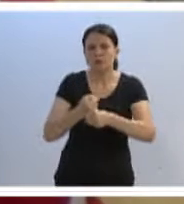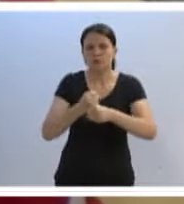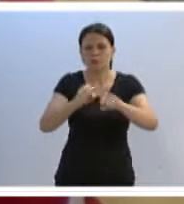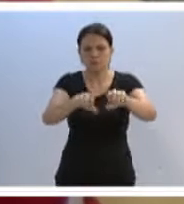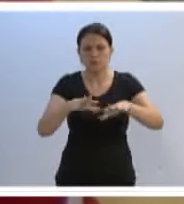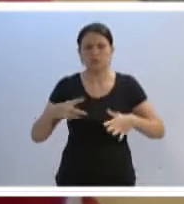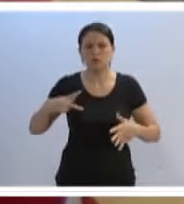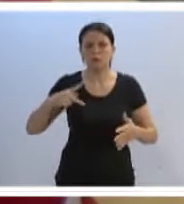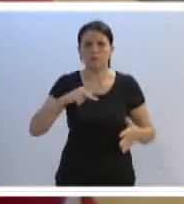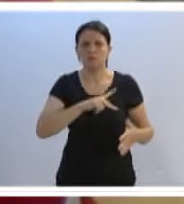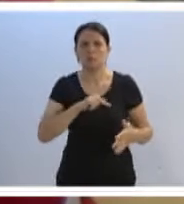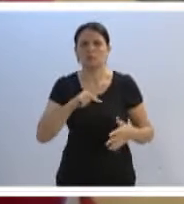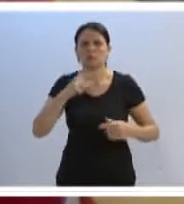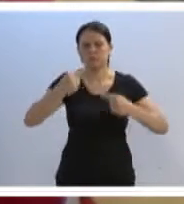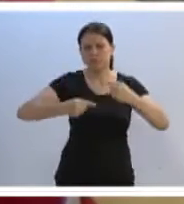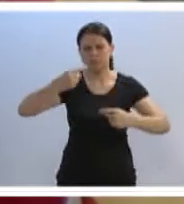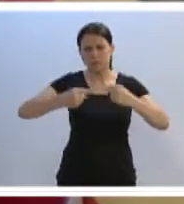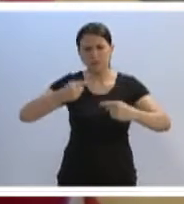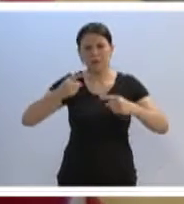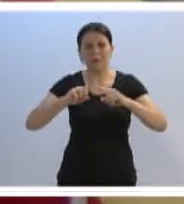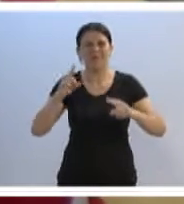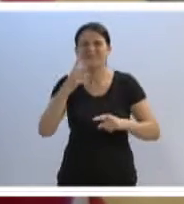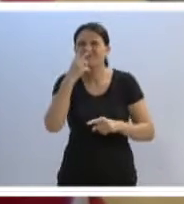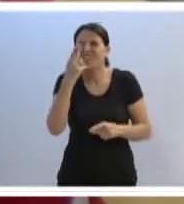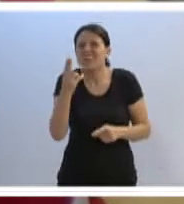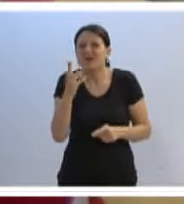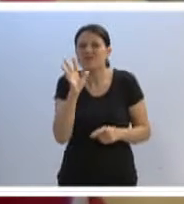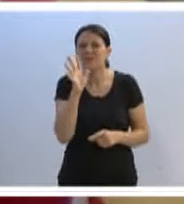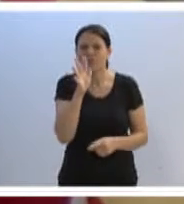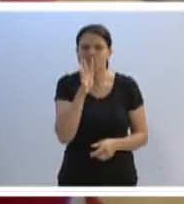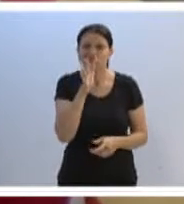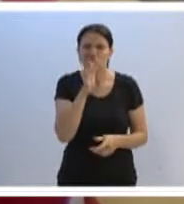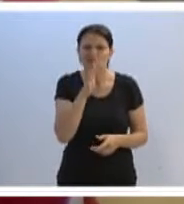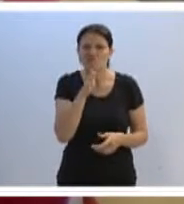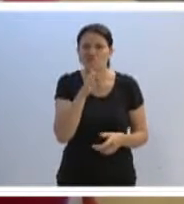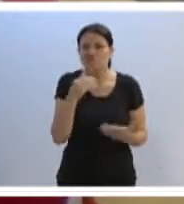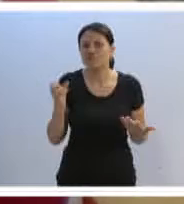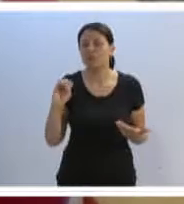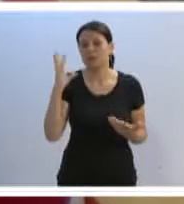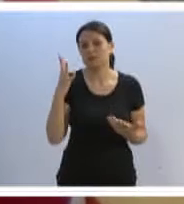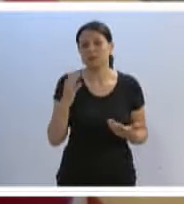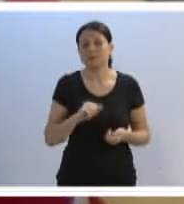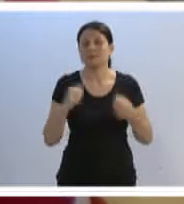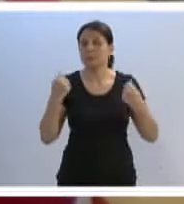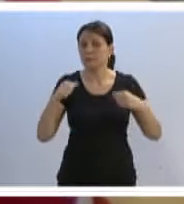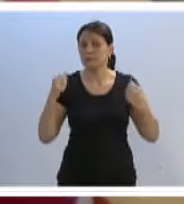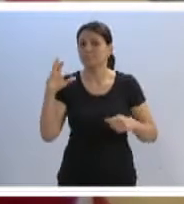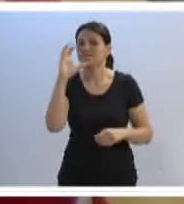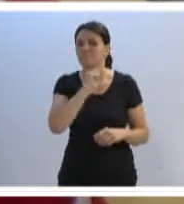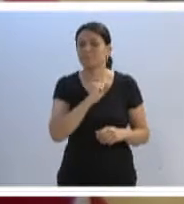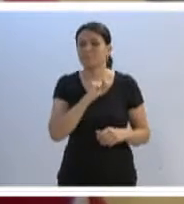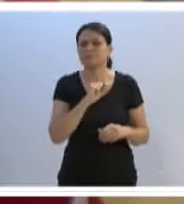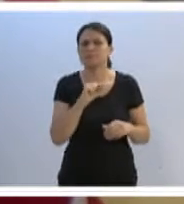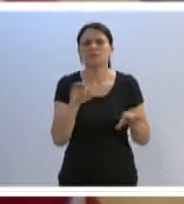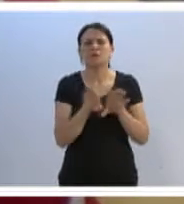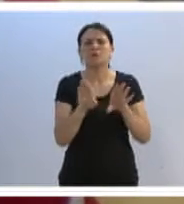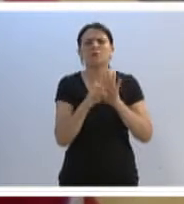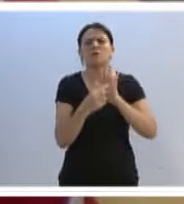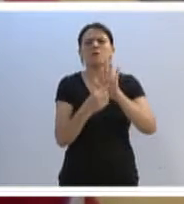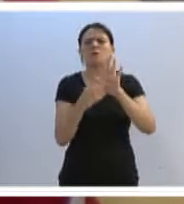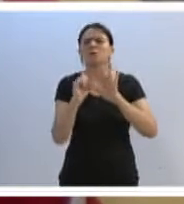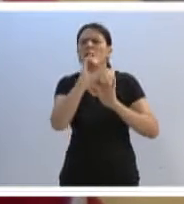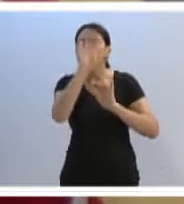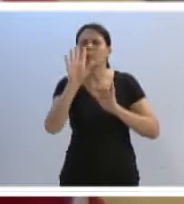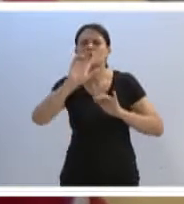várias questões debatidas, mas parece que ainda as coisas estão num ritmo muito lento para resolverem. A gente precisa advertir isso. Queria, inclusive, passar uma imagem aqui em